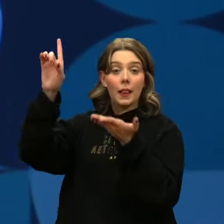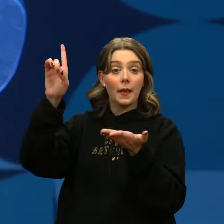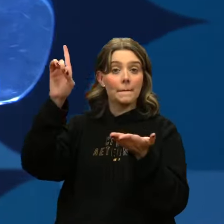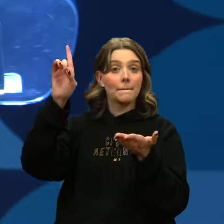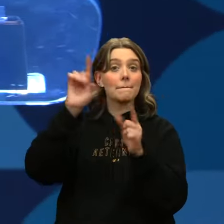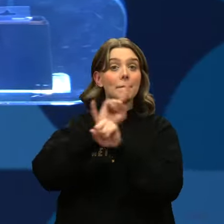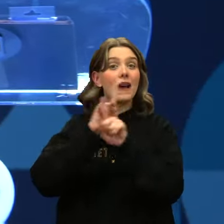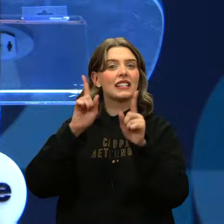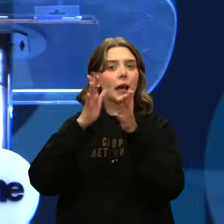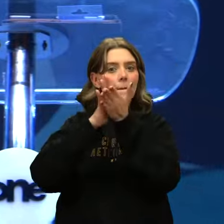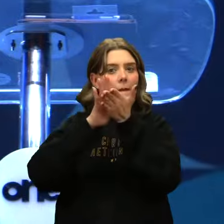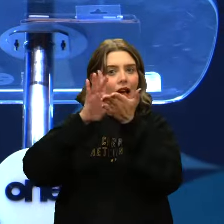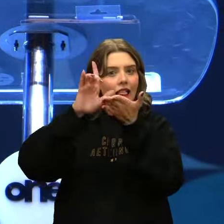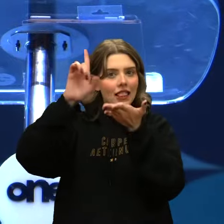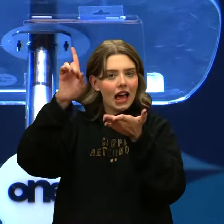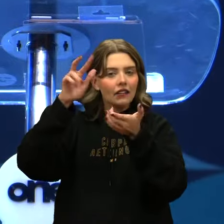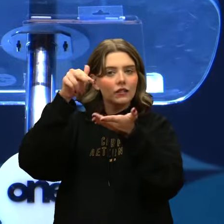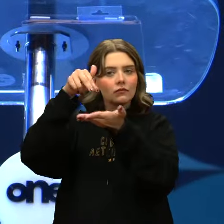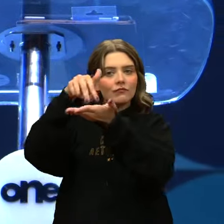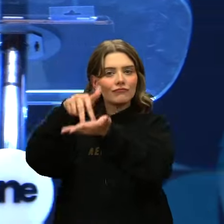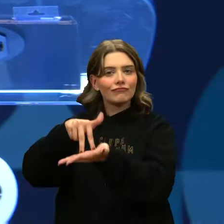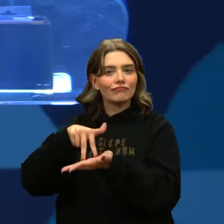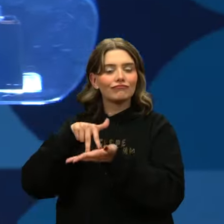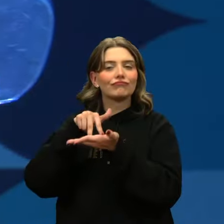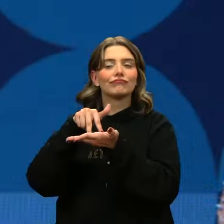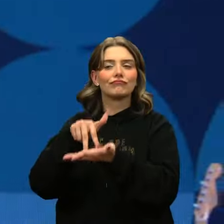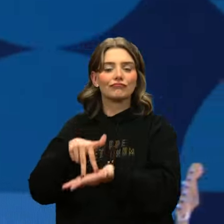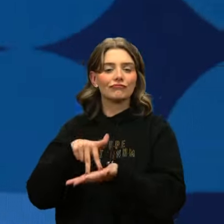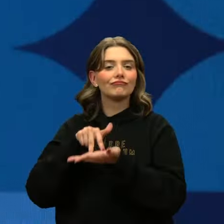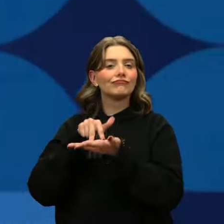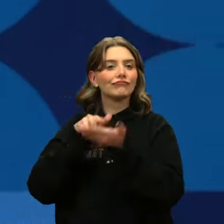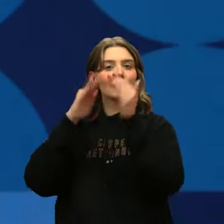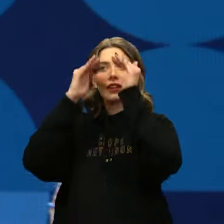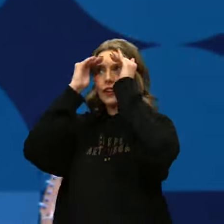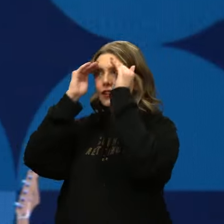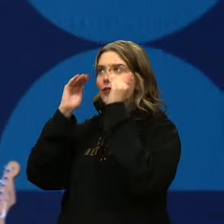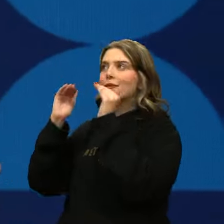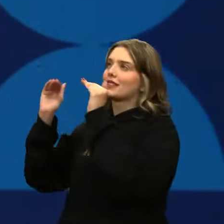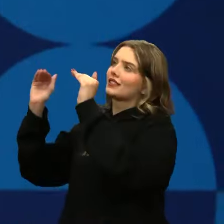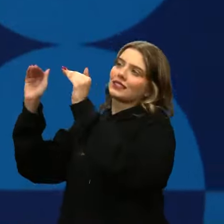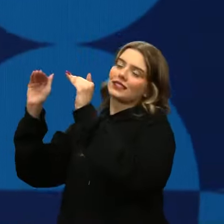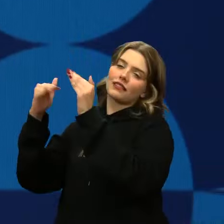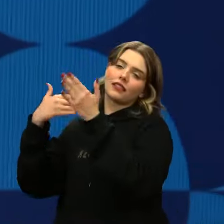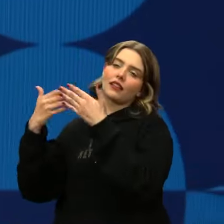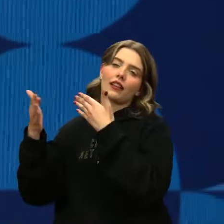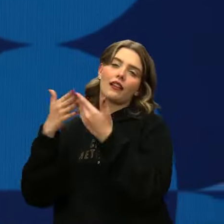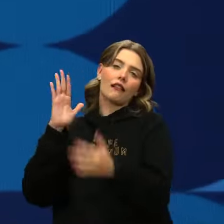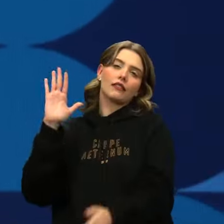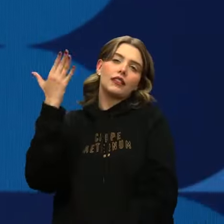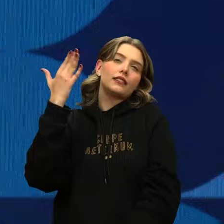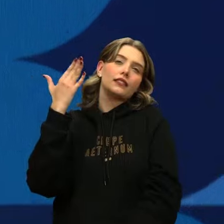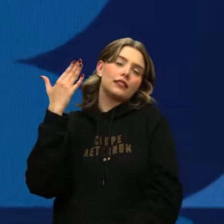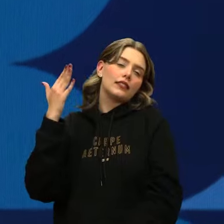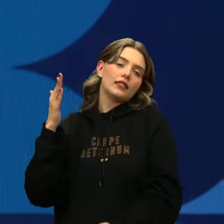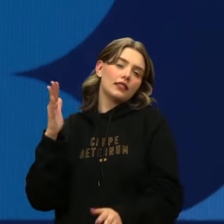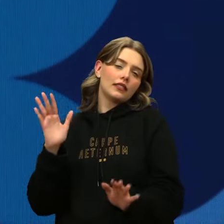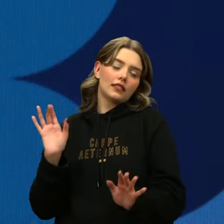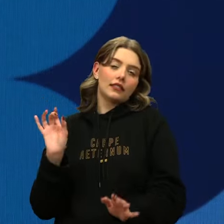minha perseverança. A obediência não é algo ocasional. A obediência precisa